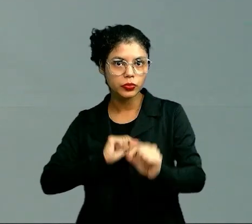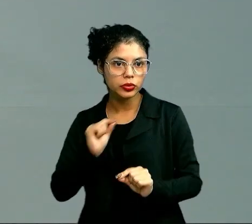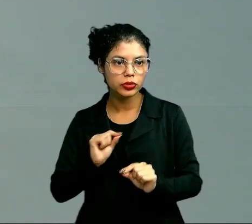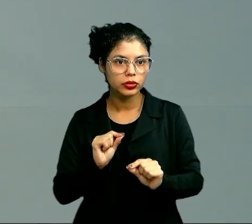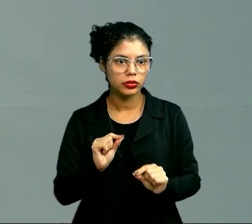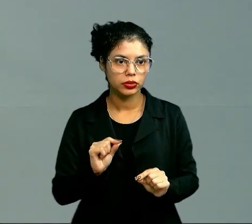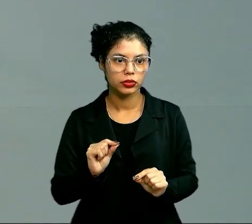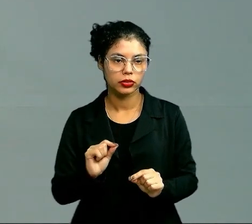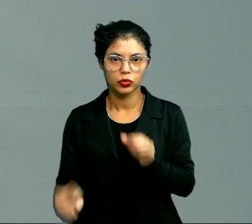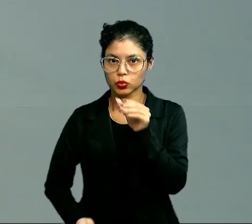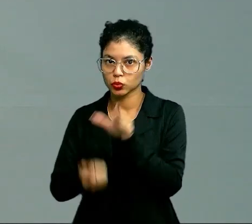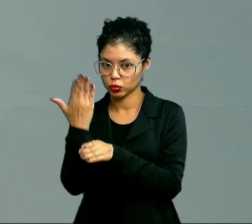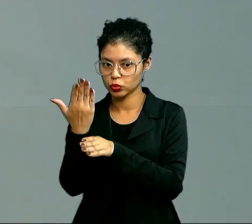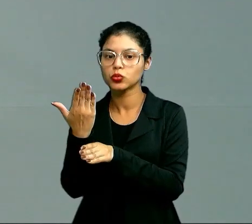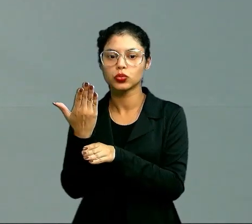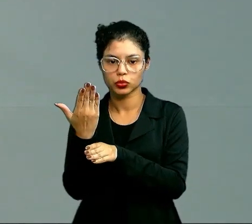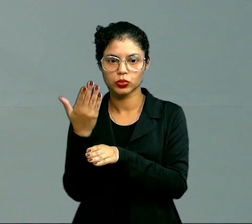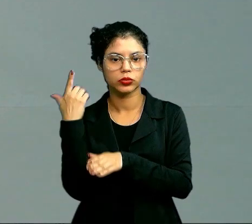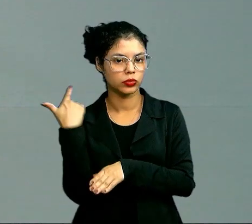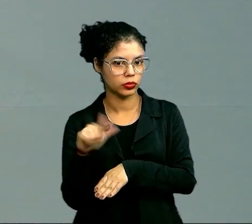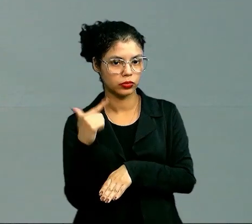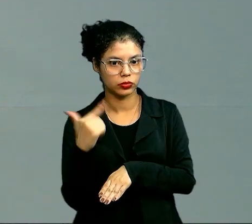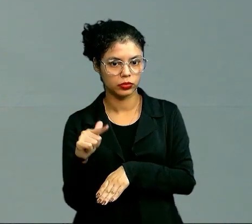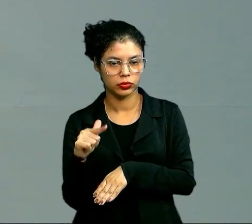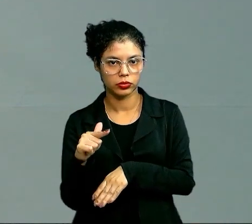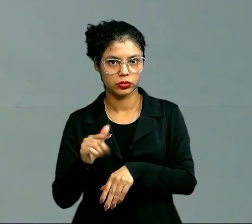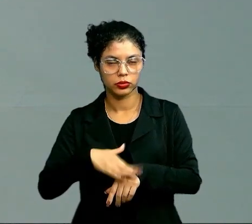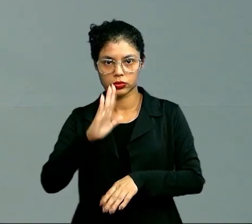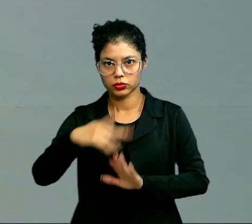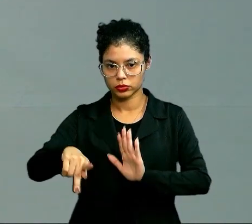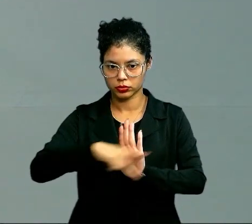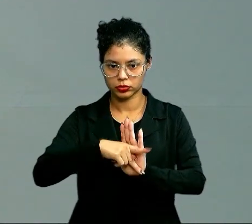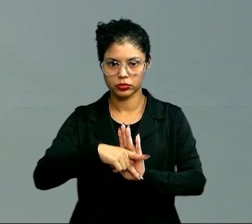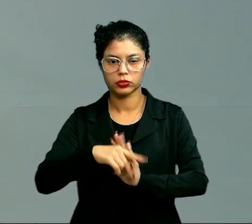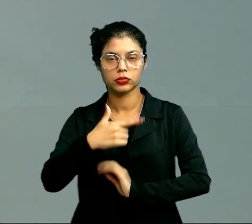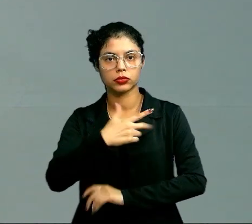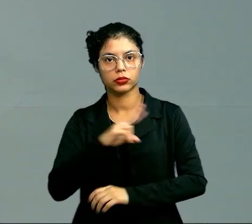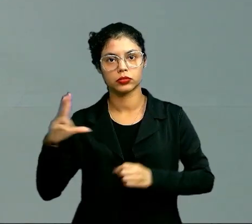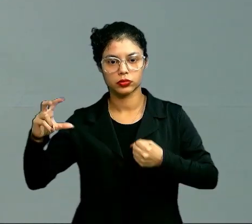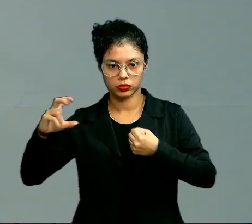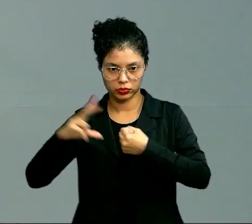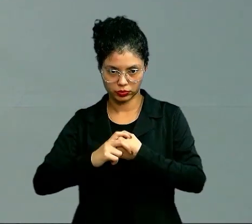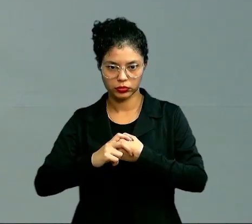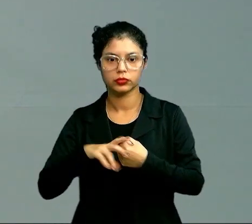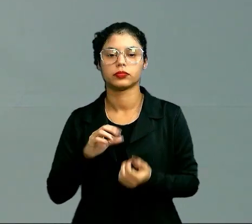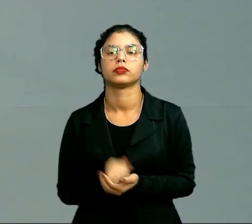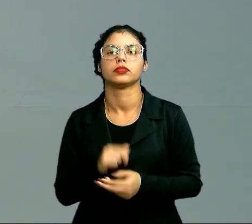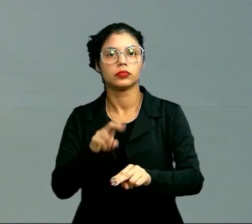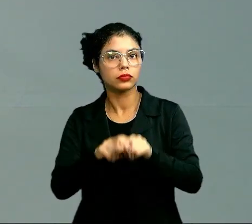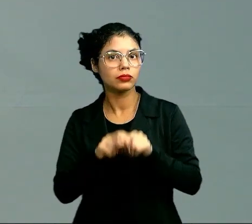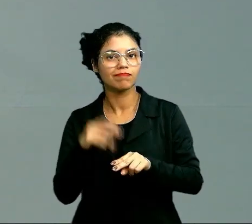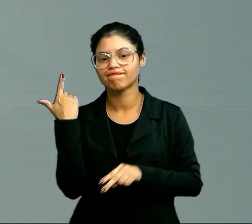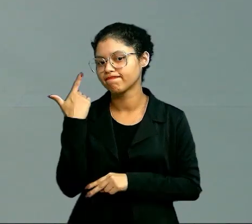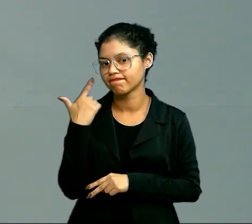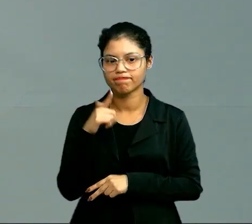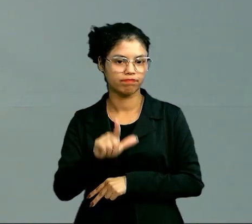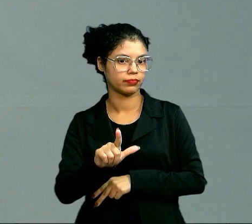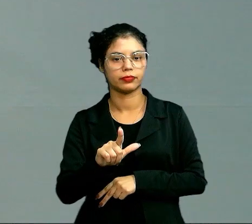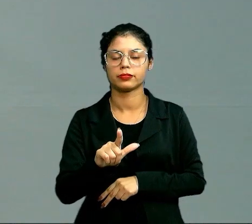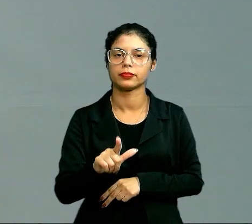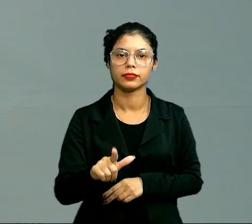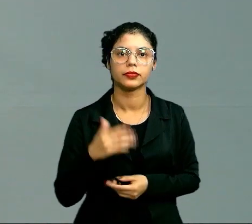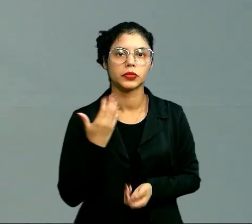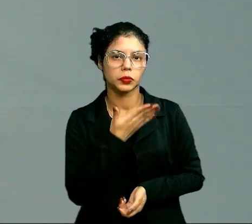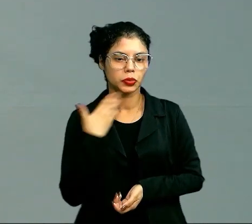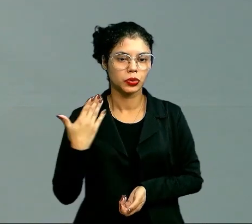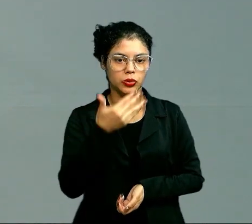que foi criada, né, não seja mais eficiente para esse vírus. É por isso que não consegue aí ter uma eficiência, né,